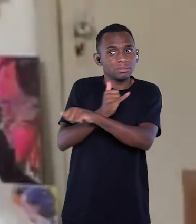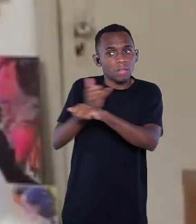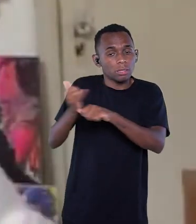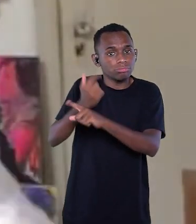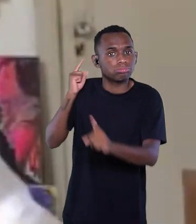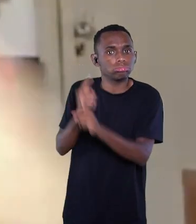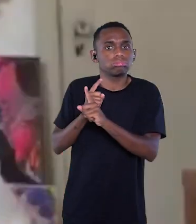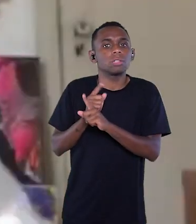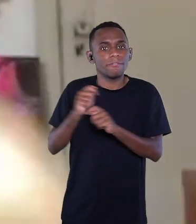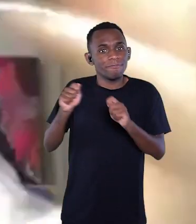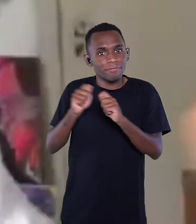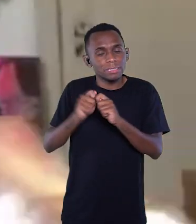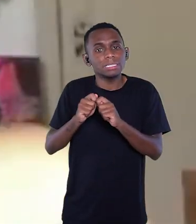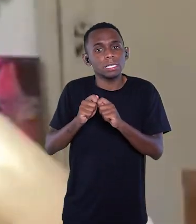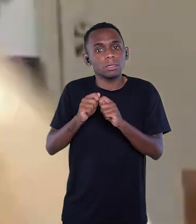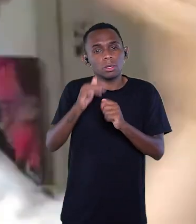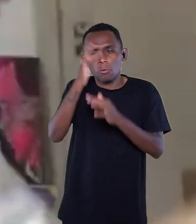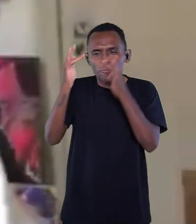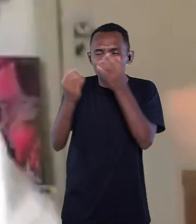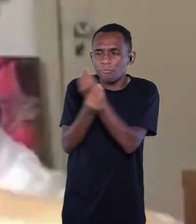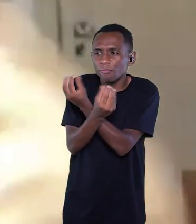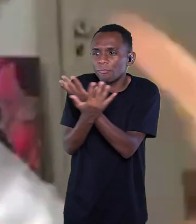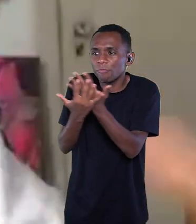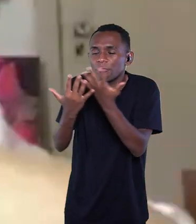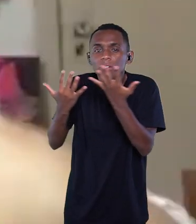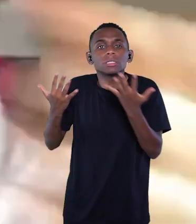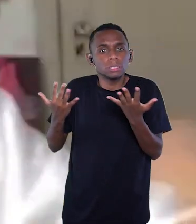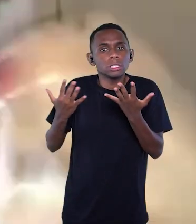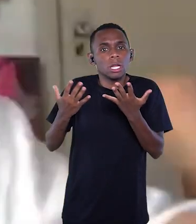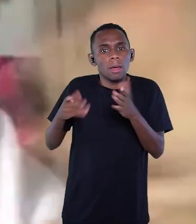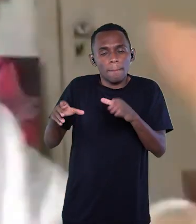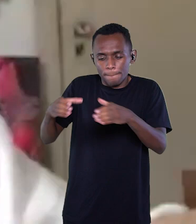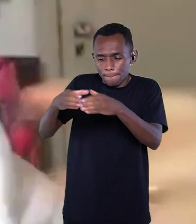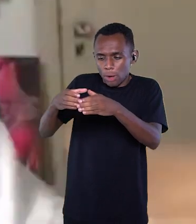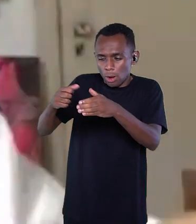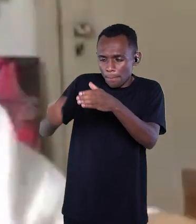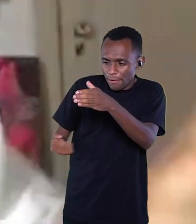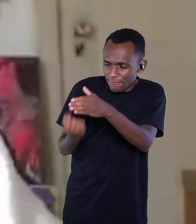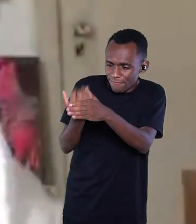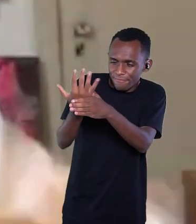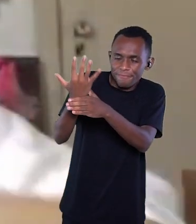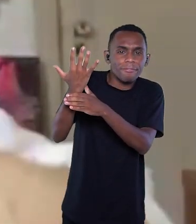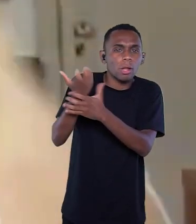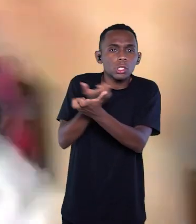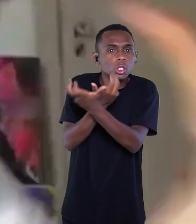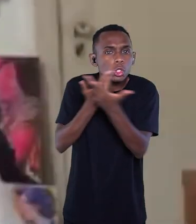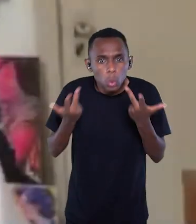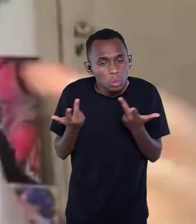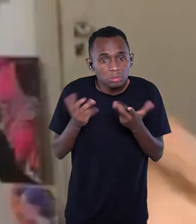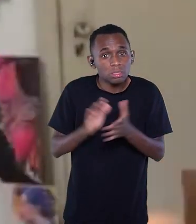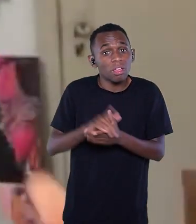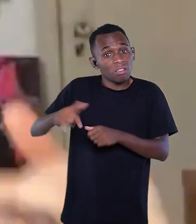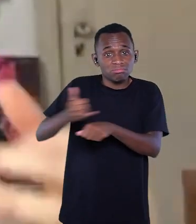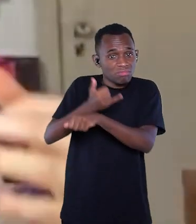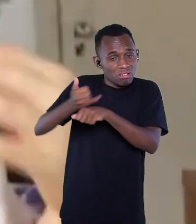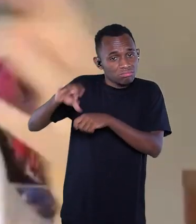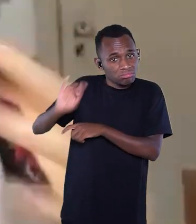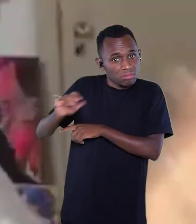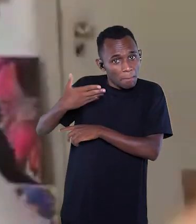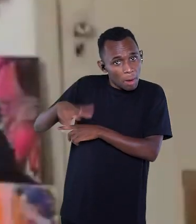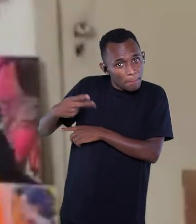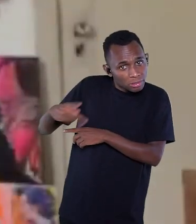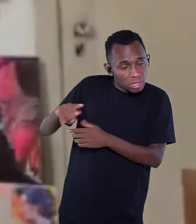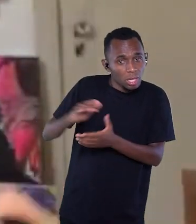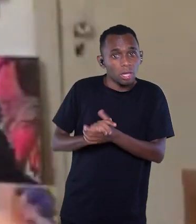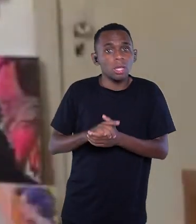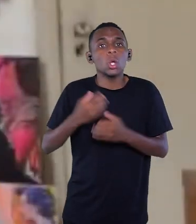que ela encontrou foi de fazer um jardim bonito, numa lata, e contando um monte de flor, e aí aquelas coisas... Assim, então, como que o lugar